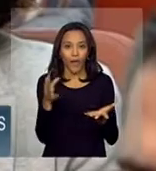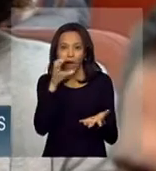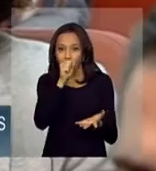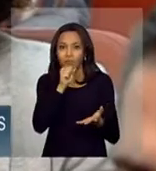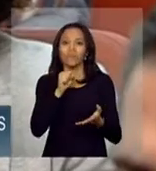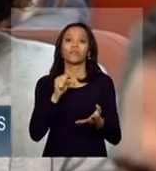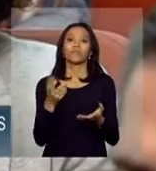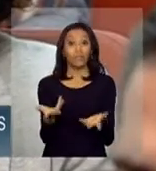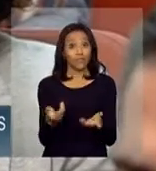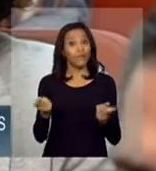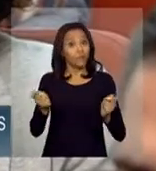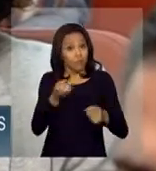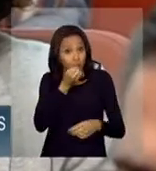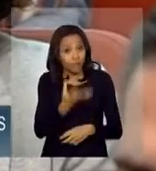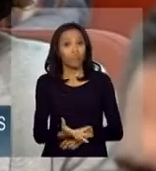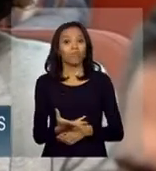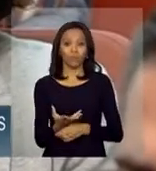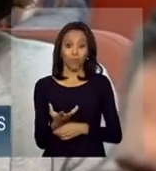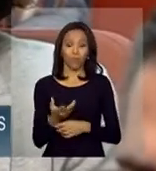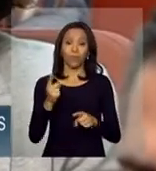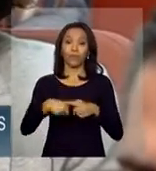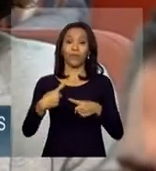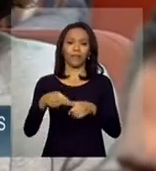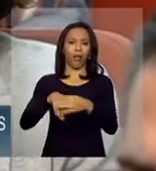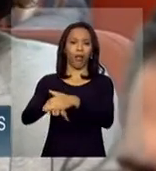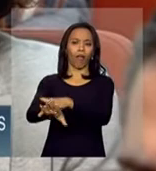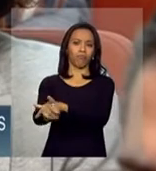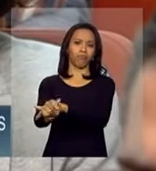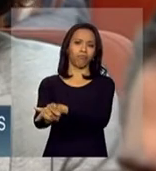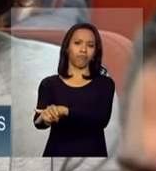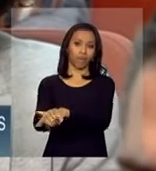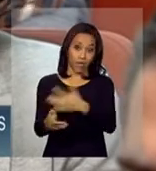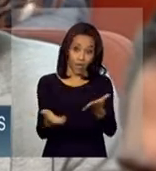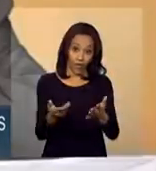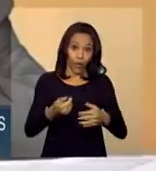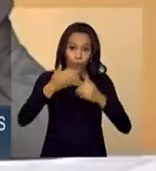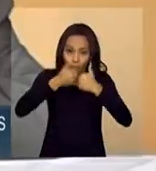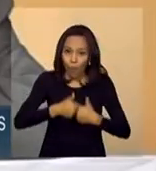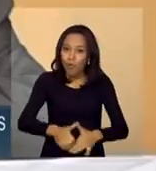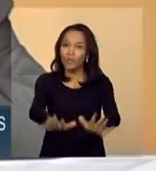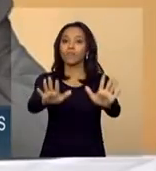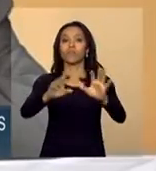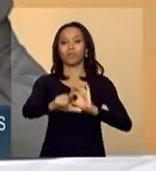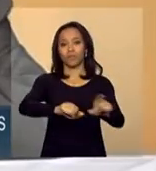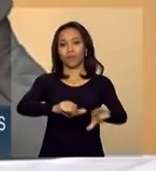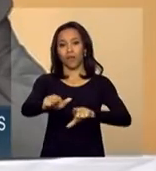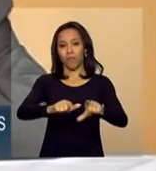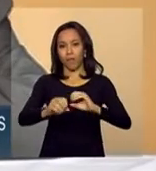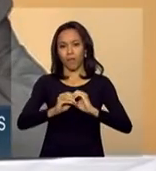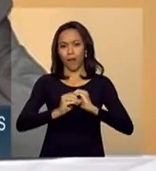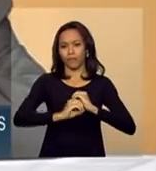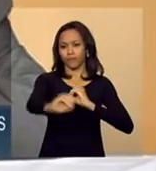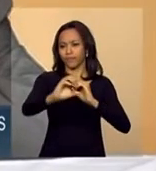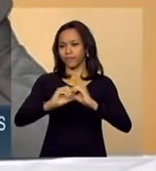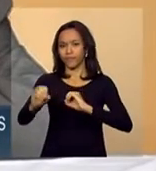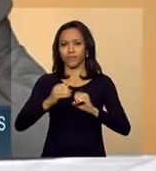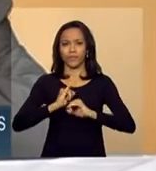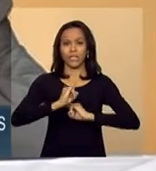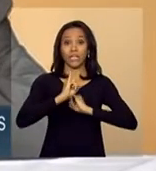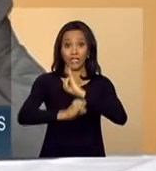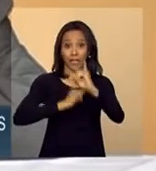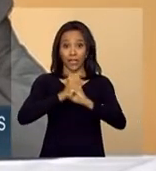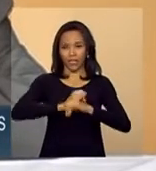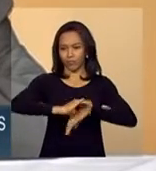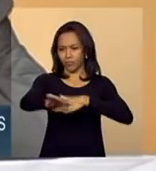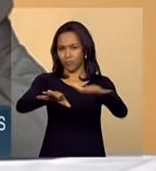imediato. Isso possibilitou, então, que nós acelerássemos a implantação da rede. Tá? Uma outra questão que é importante para nós é